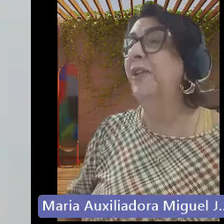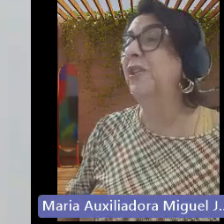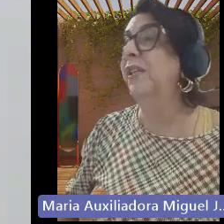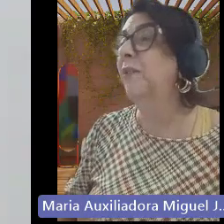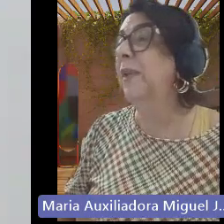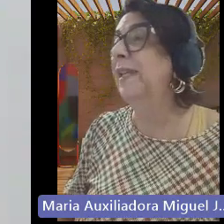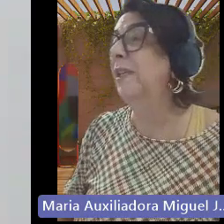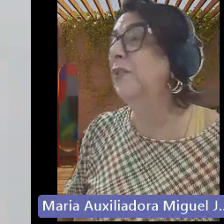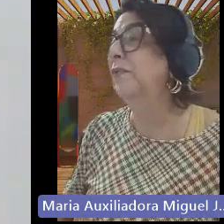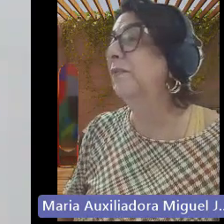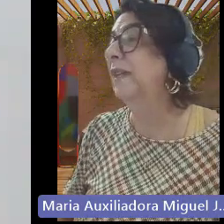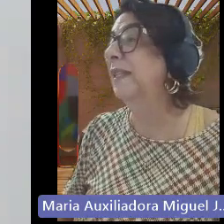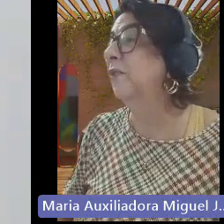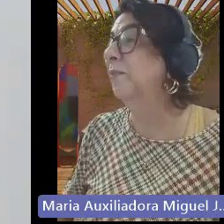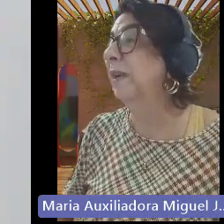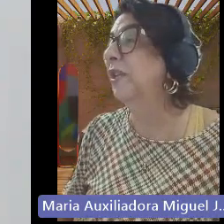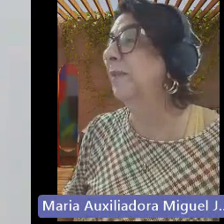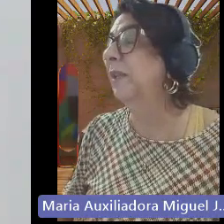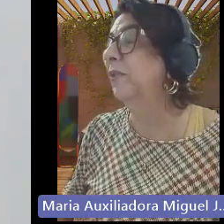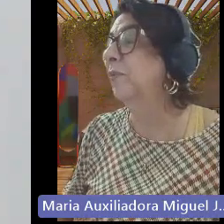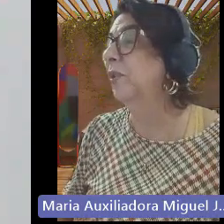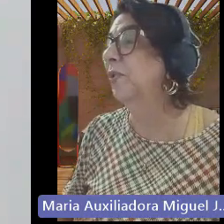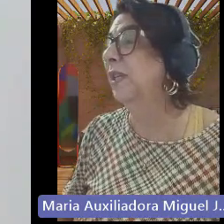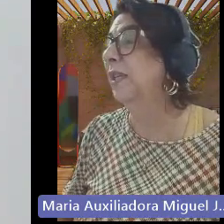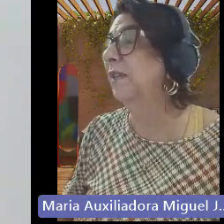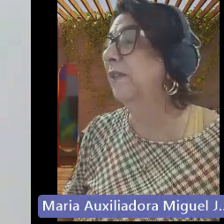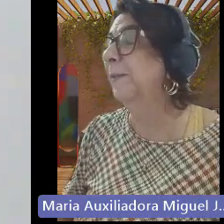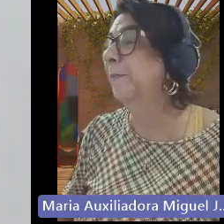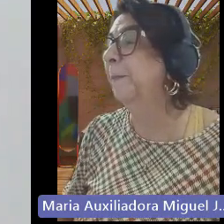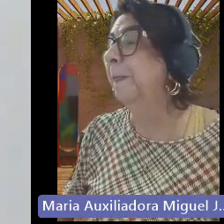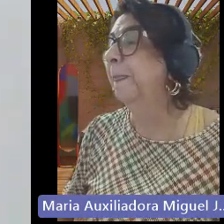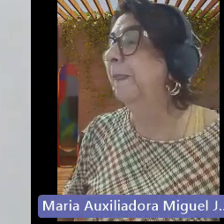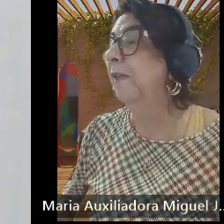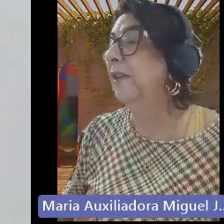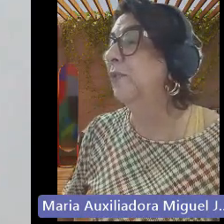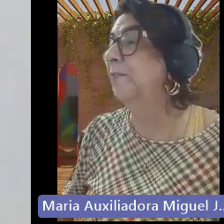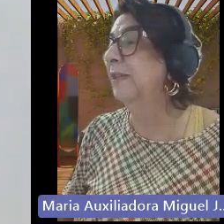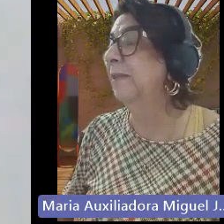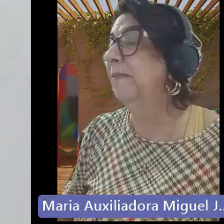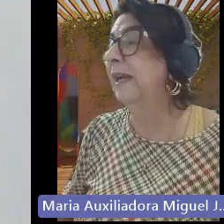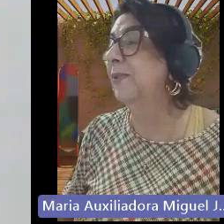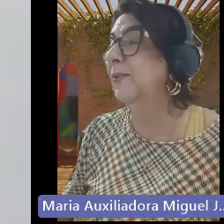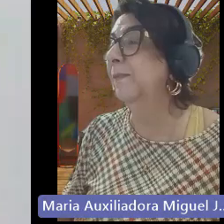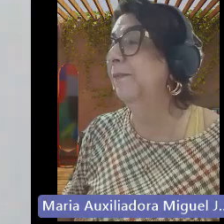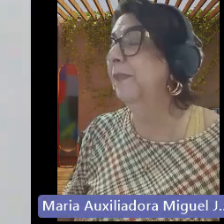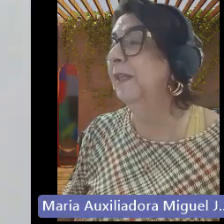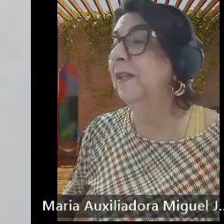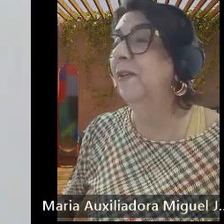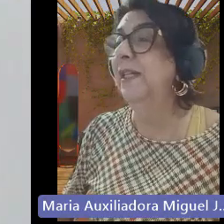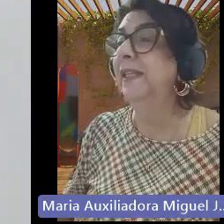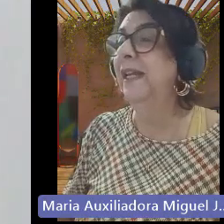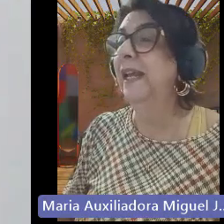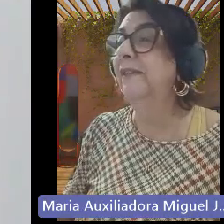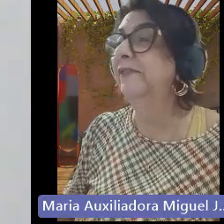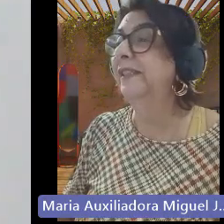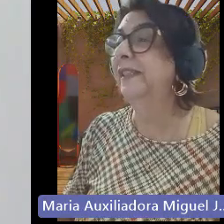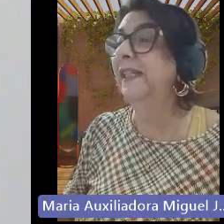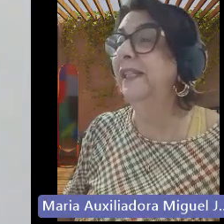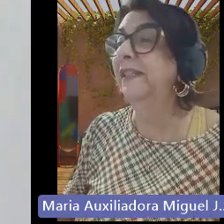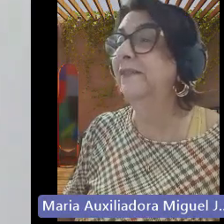na página da UENG, deixa eu fazer esse compartilhamento que eu mostro aqui, quer ver? Faço passo a passo. Olha que